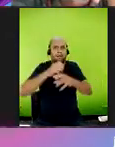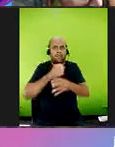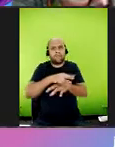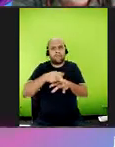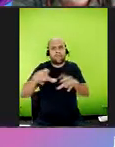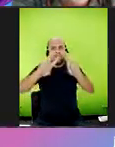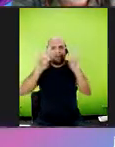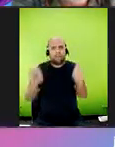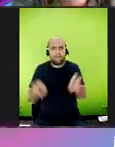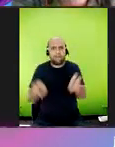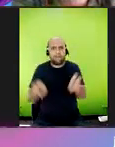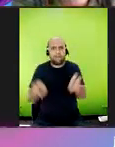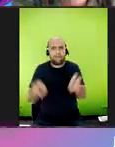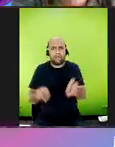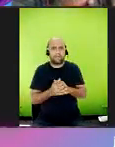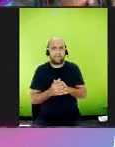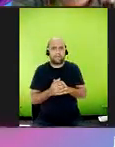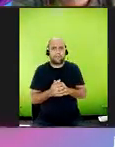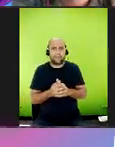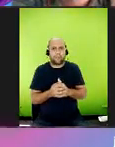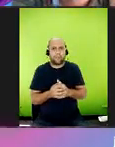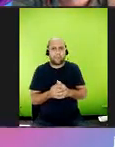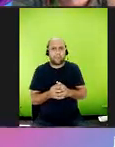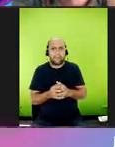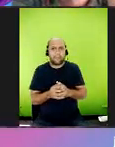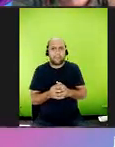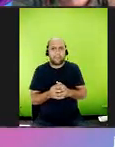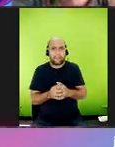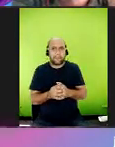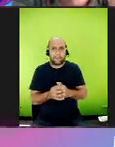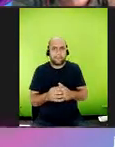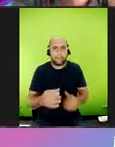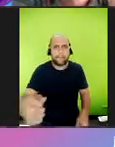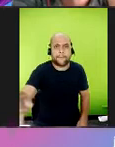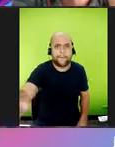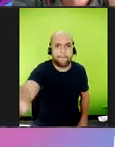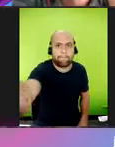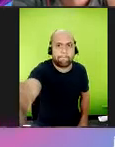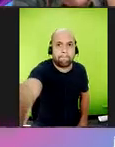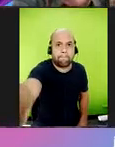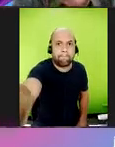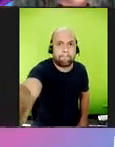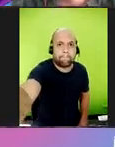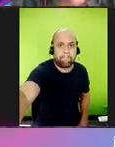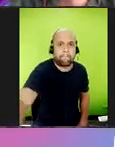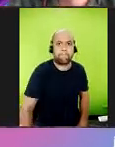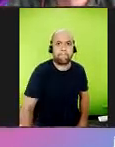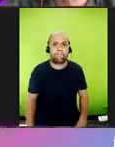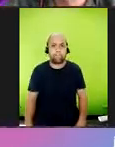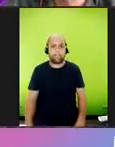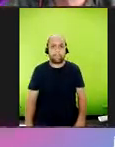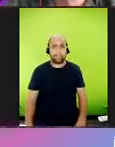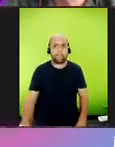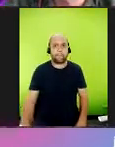às vezes é de endoidar a gente tá doido é bom Alê é bom a pessoa tá pedindo seu LinkedIn